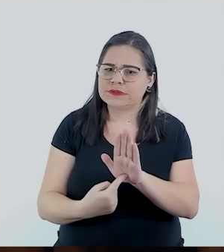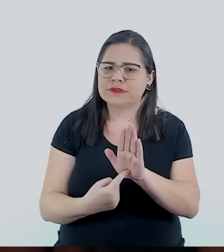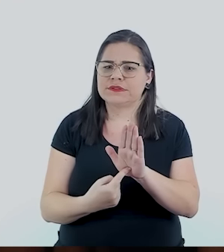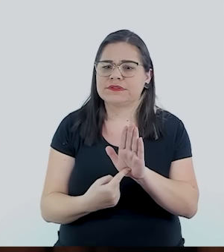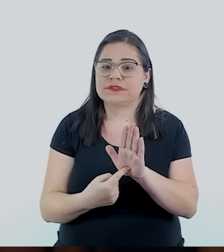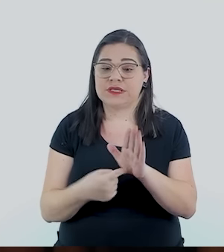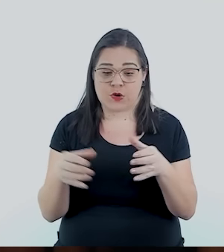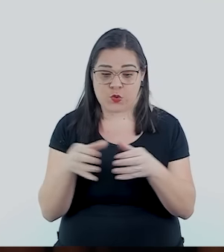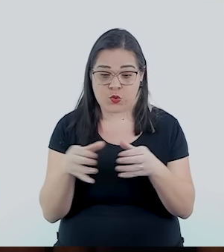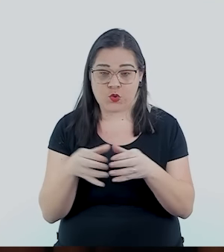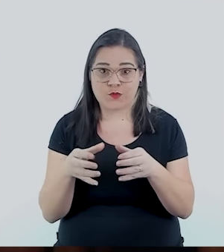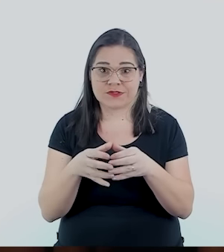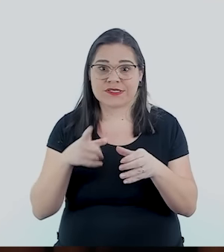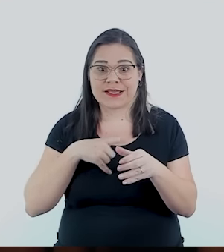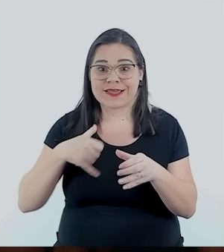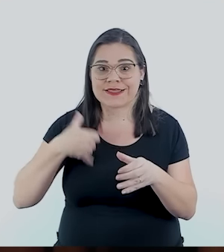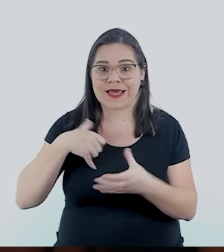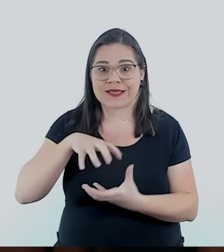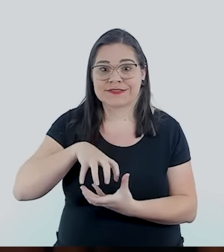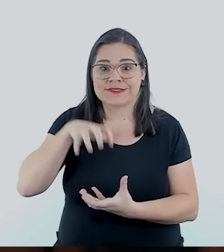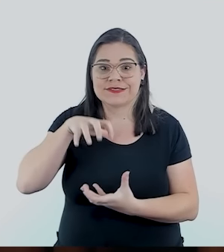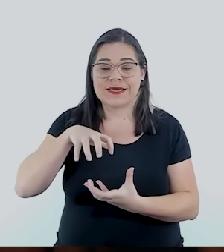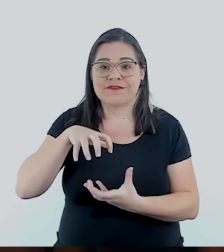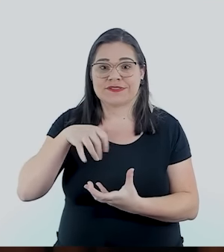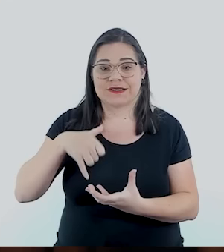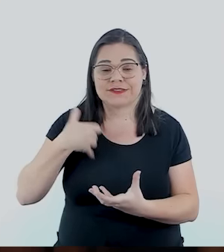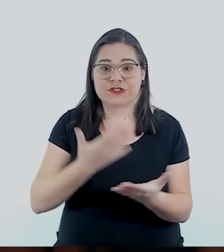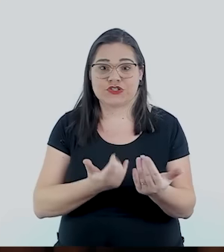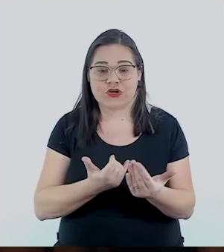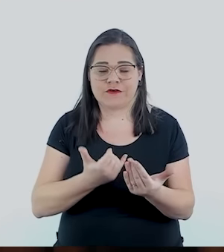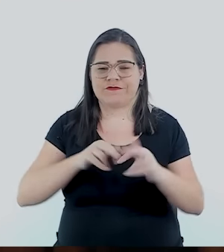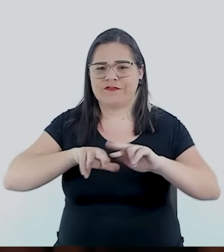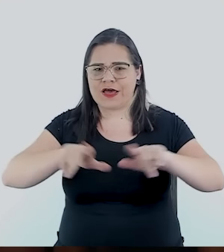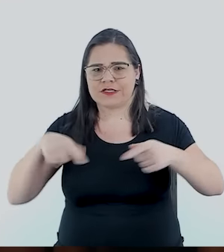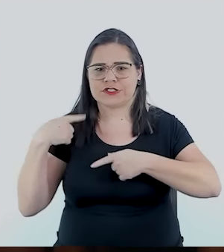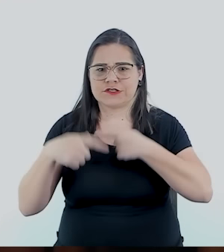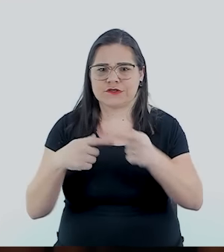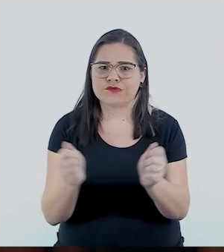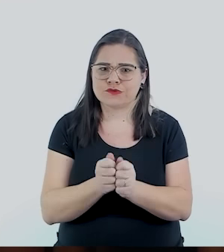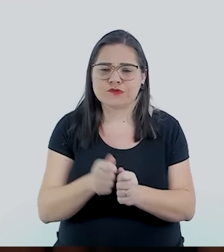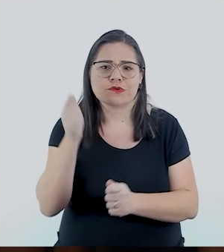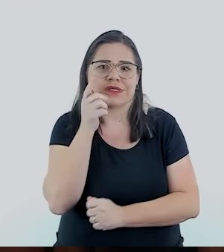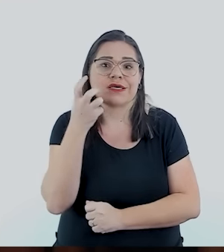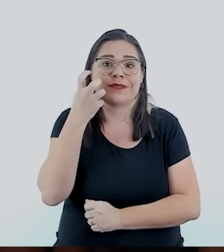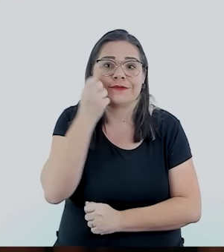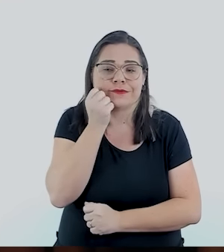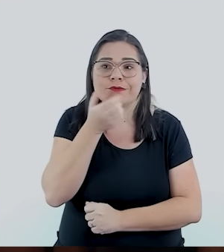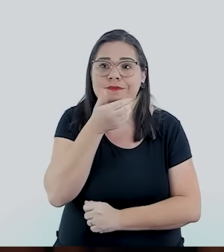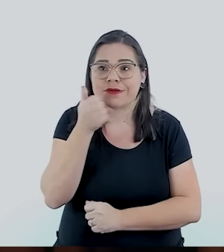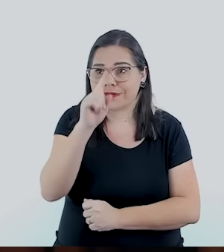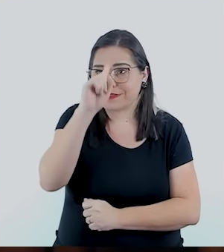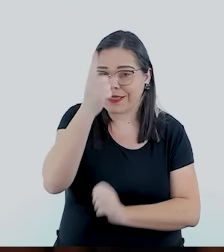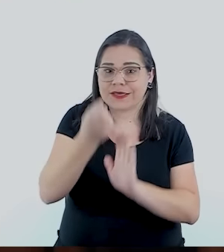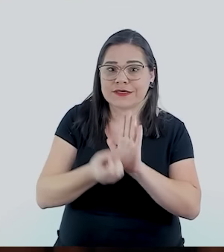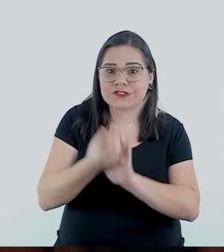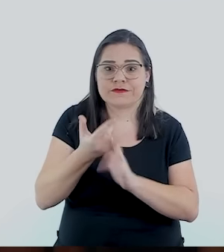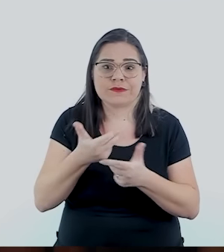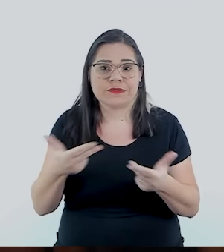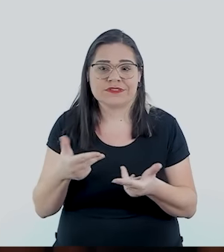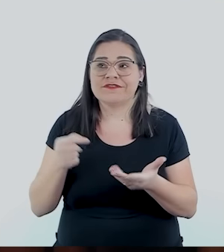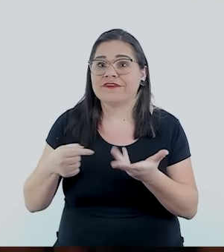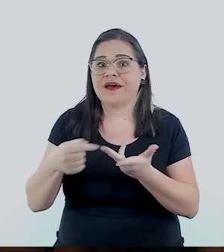equipes multigeracionais são mais criativas mais produtivas ajuda a empresa ser mais inovadora mais lucrativa também né entre vários